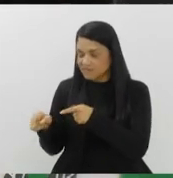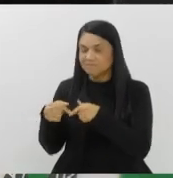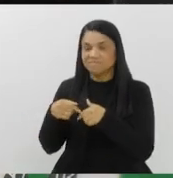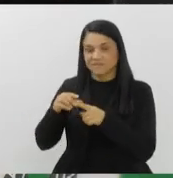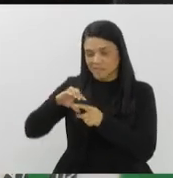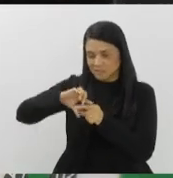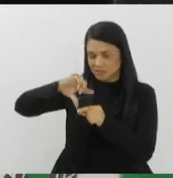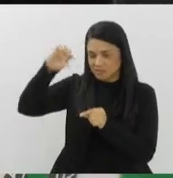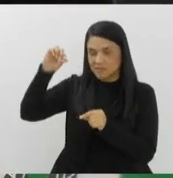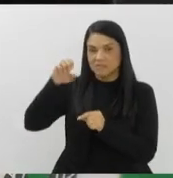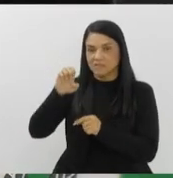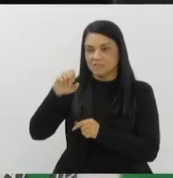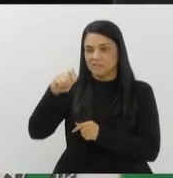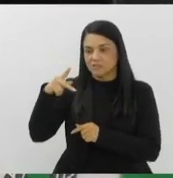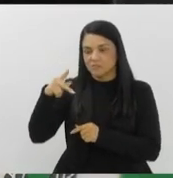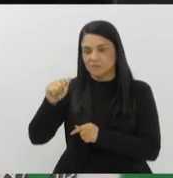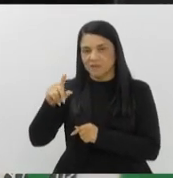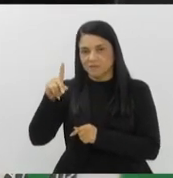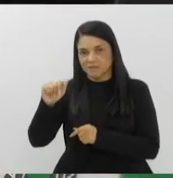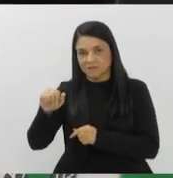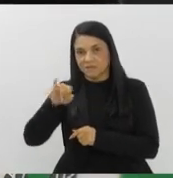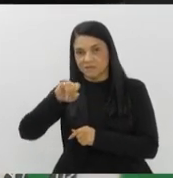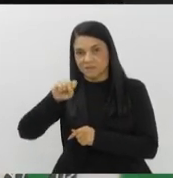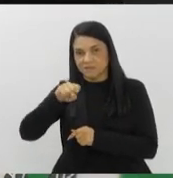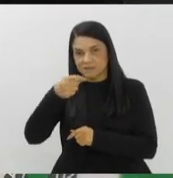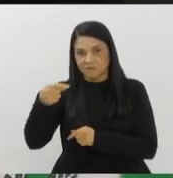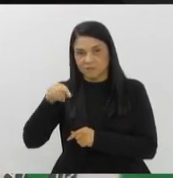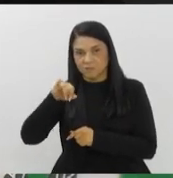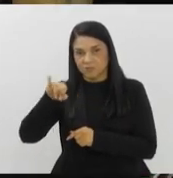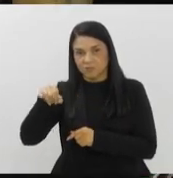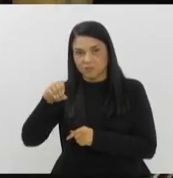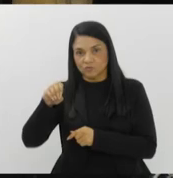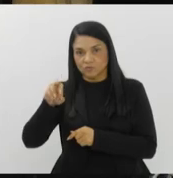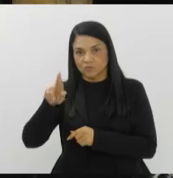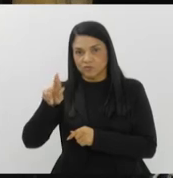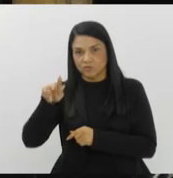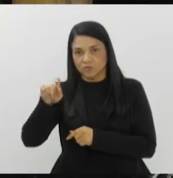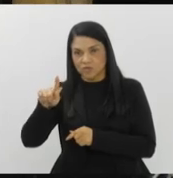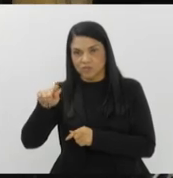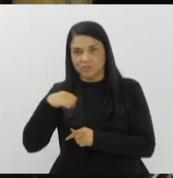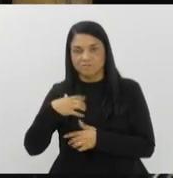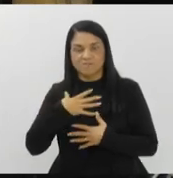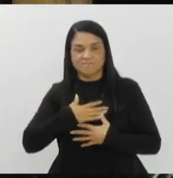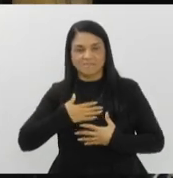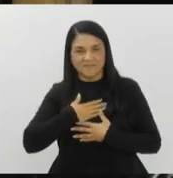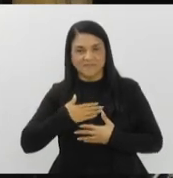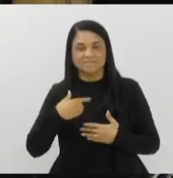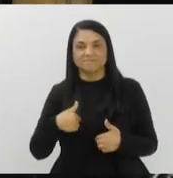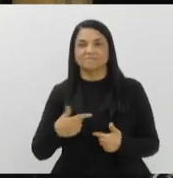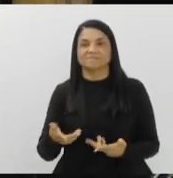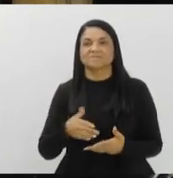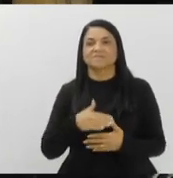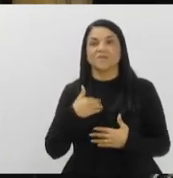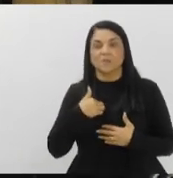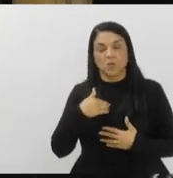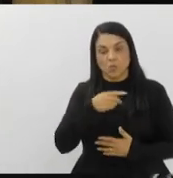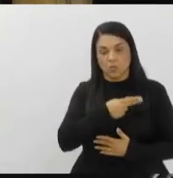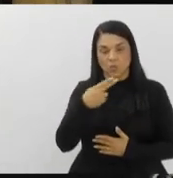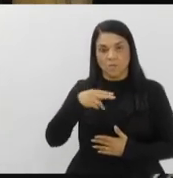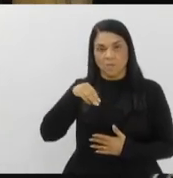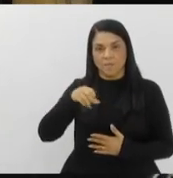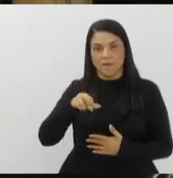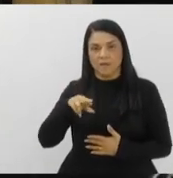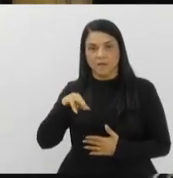Maria têm a fala. Muito obrigada pela presença de vocês. Boa tarde, meu nome é Maria da Penha. Eu estou acampado